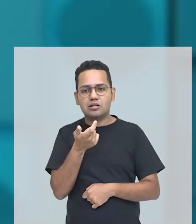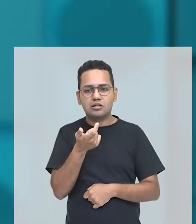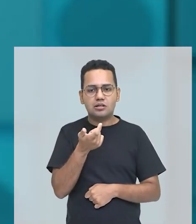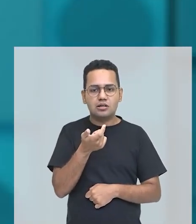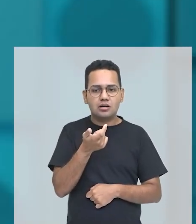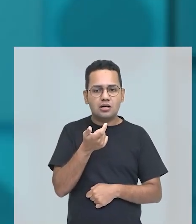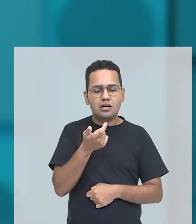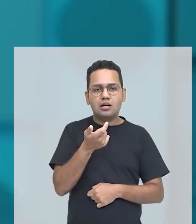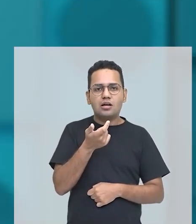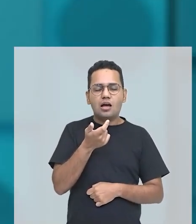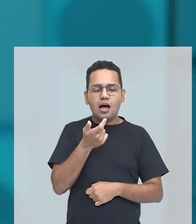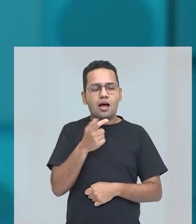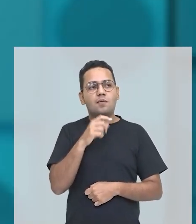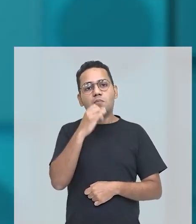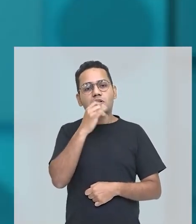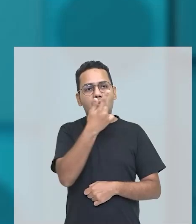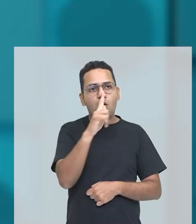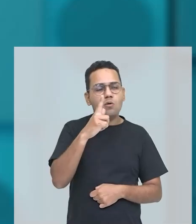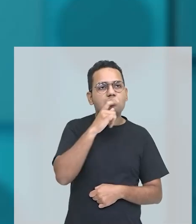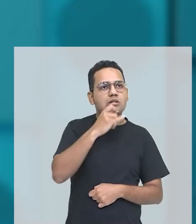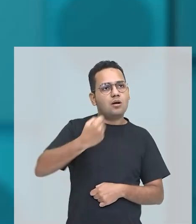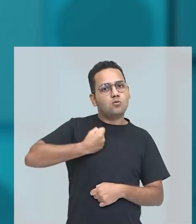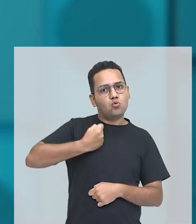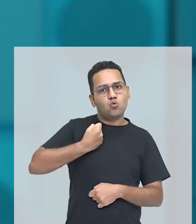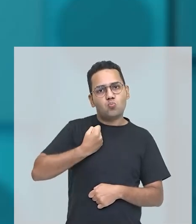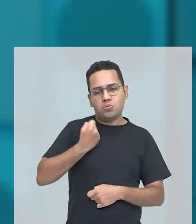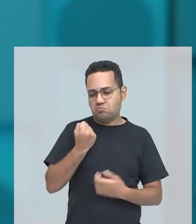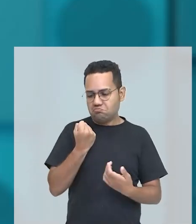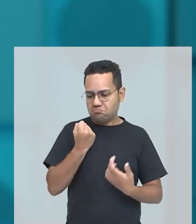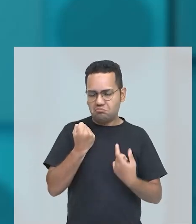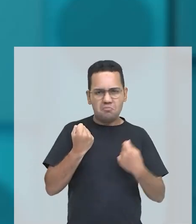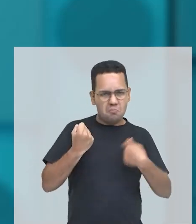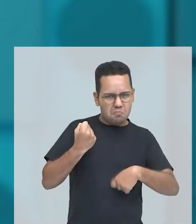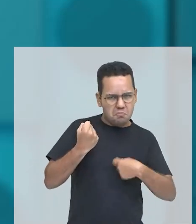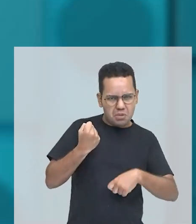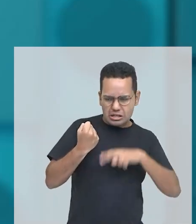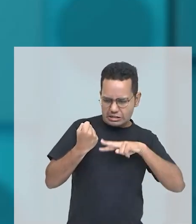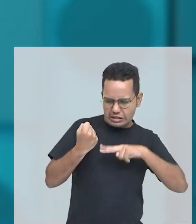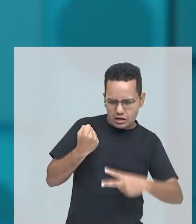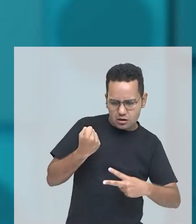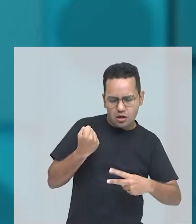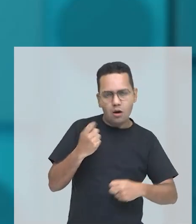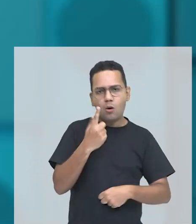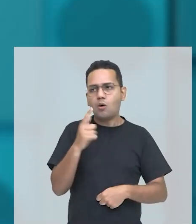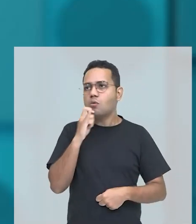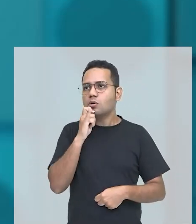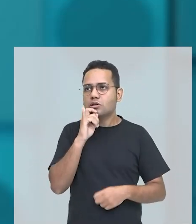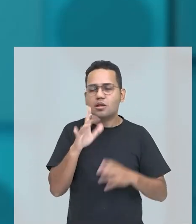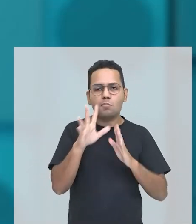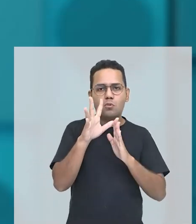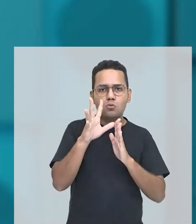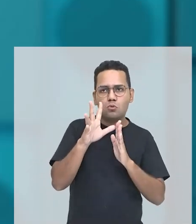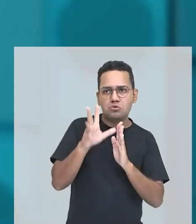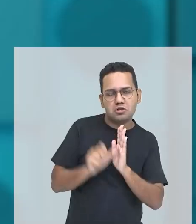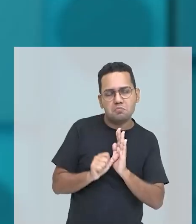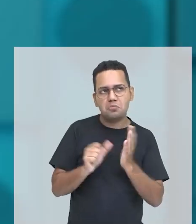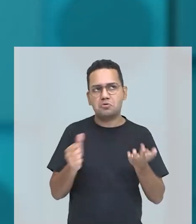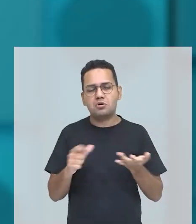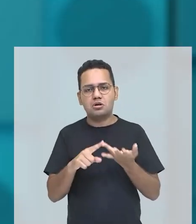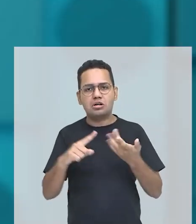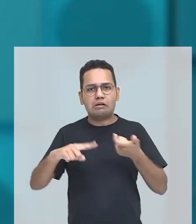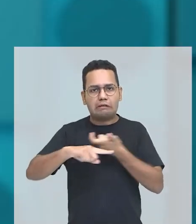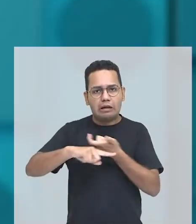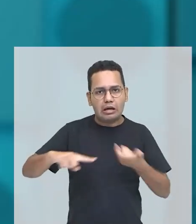precisa de tradução. Símbolos também não precisam, tá? Negrito, todas essas informações, elas podem